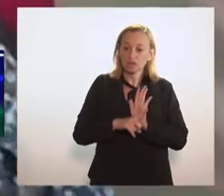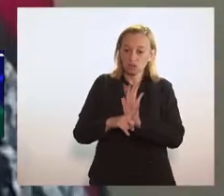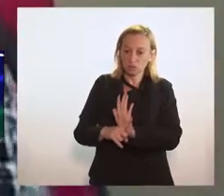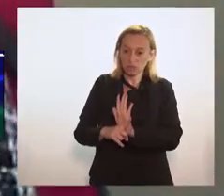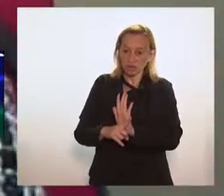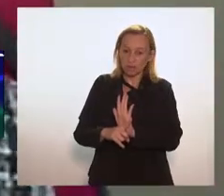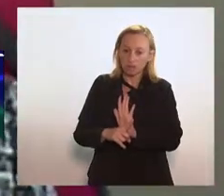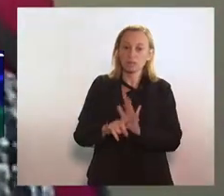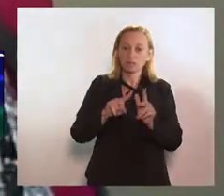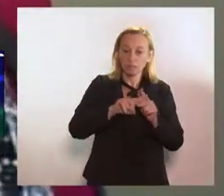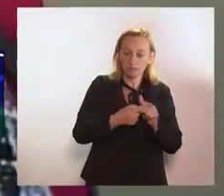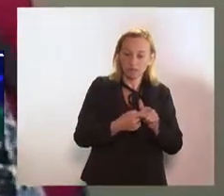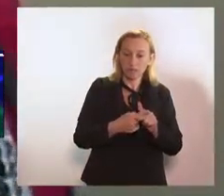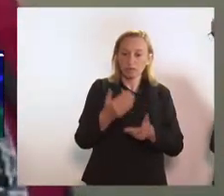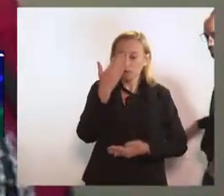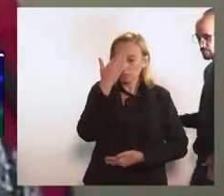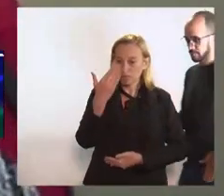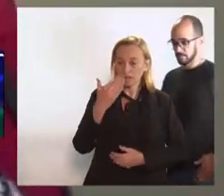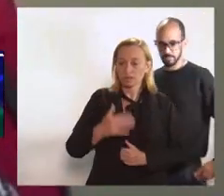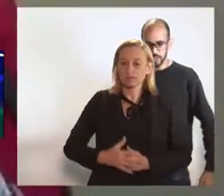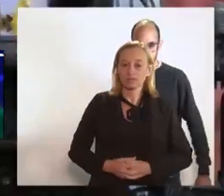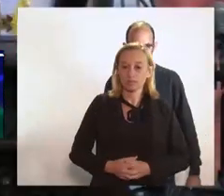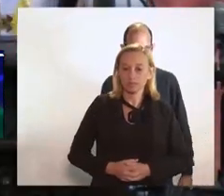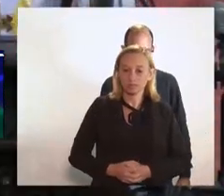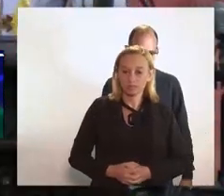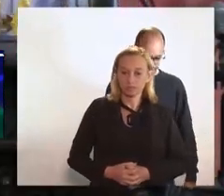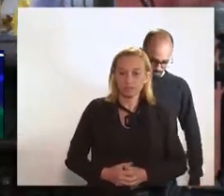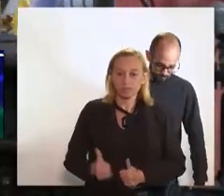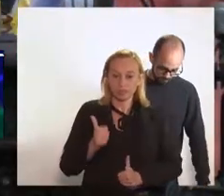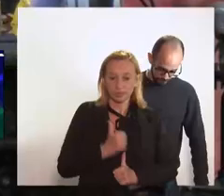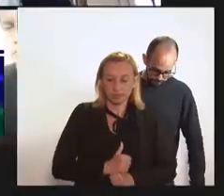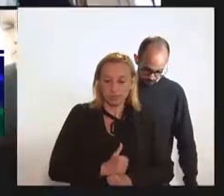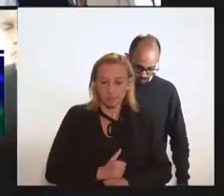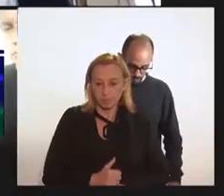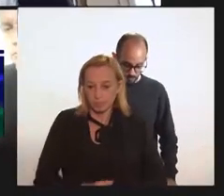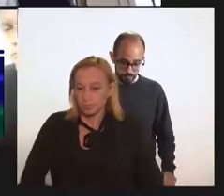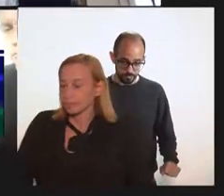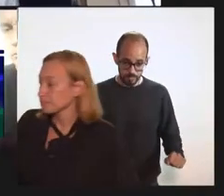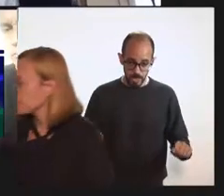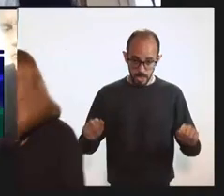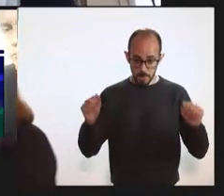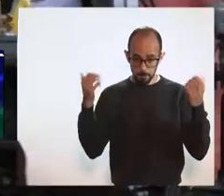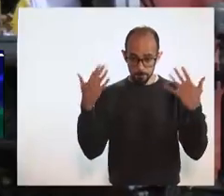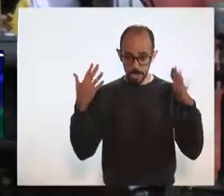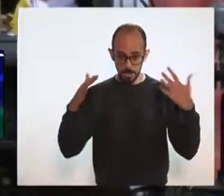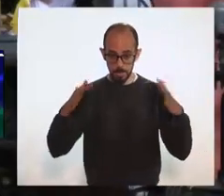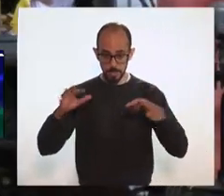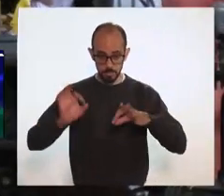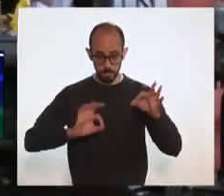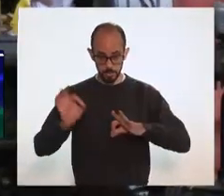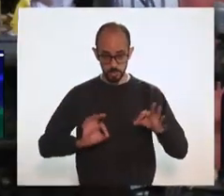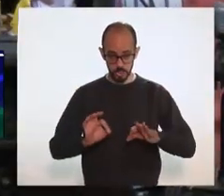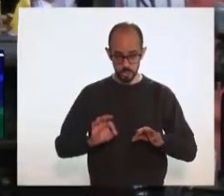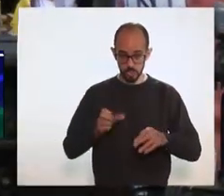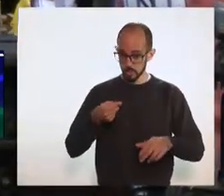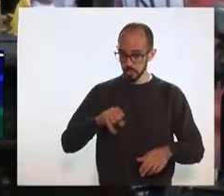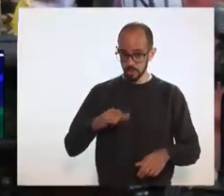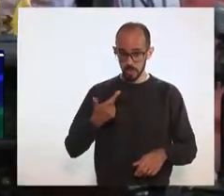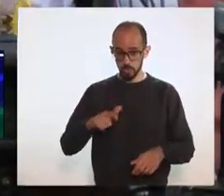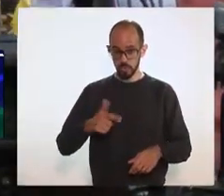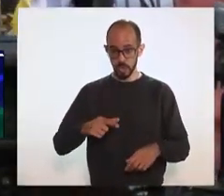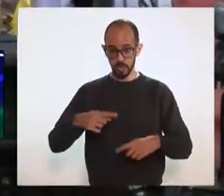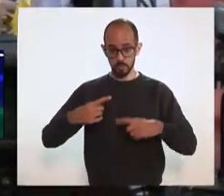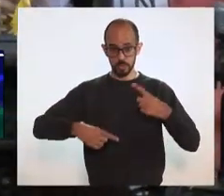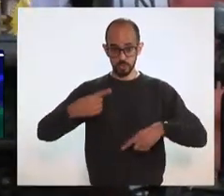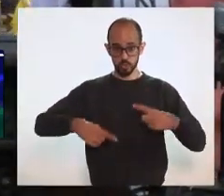para esse aperfeiçoamento. Obrigada. Ok. Ótimo, deputada. Parabéns pelo projeto. Não havendo quem queira discutir, encerra a discussão. A presente proposta